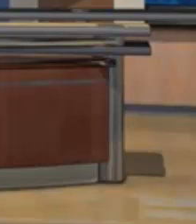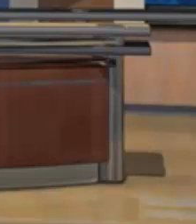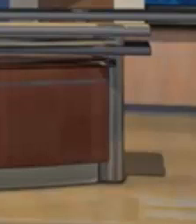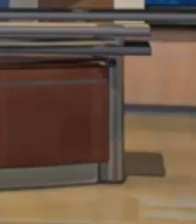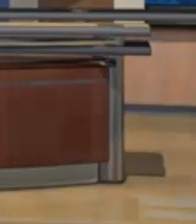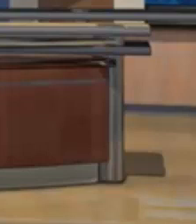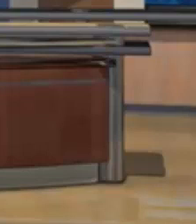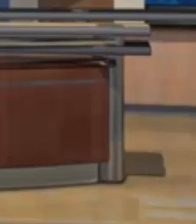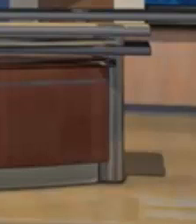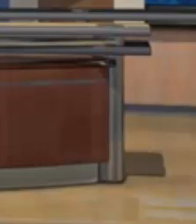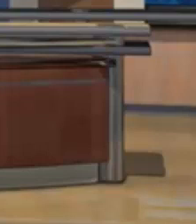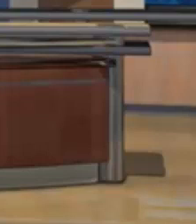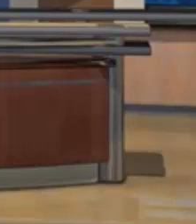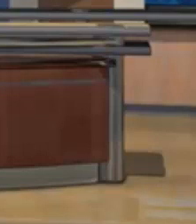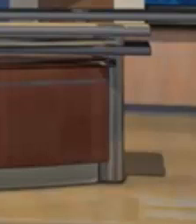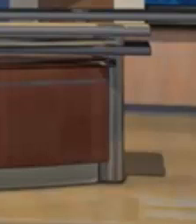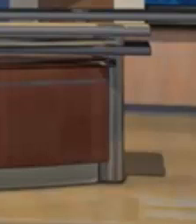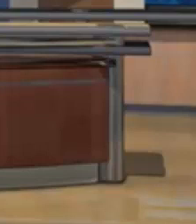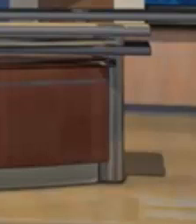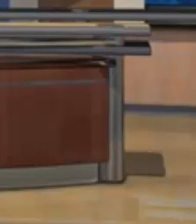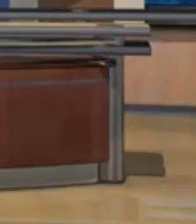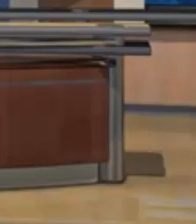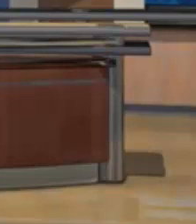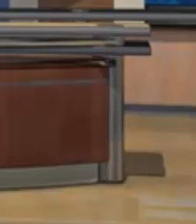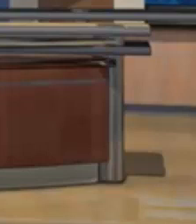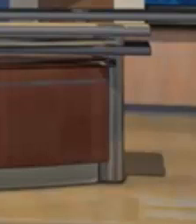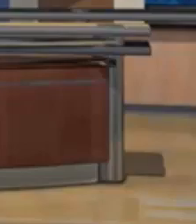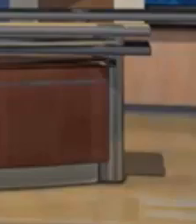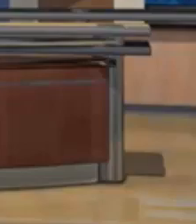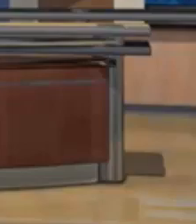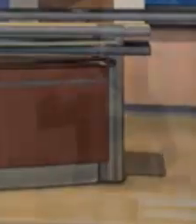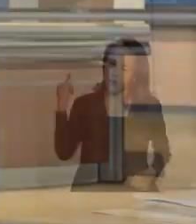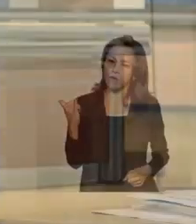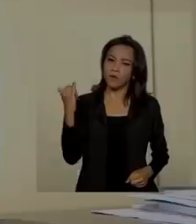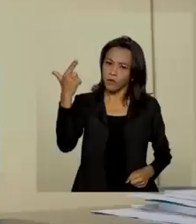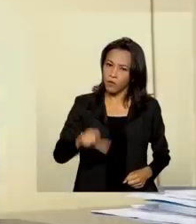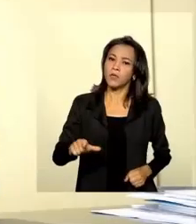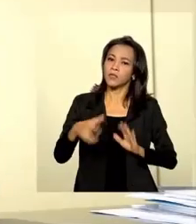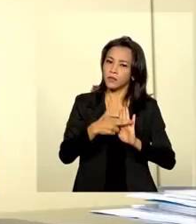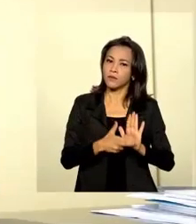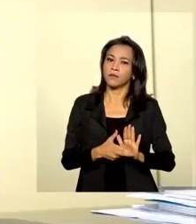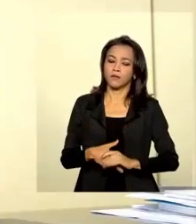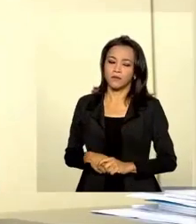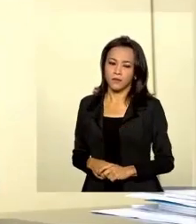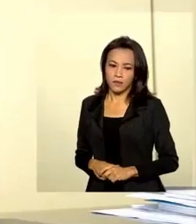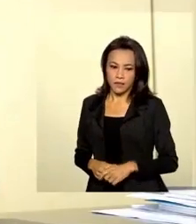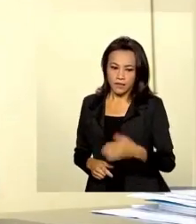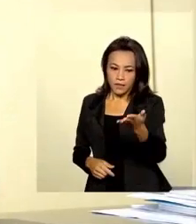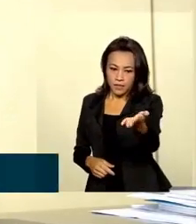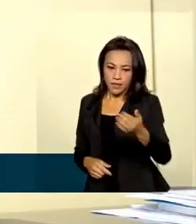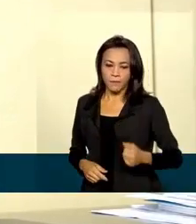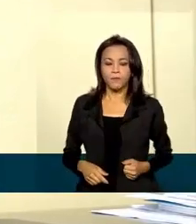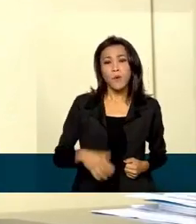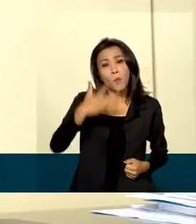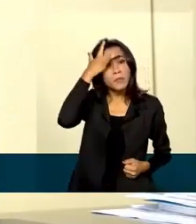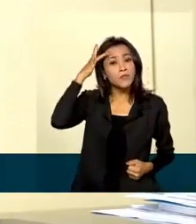33 empresas suspendo a venda ilegal em até 48 Horas da notificação nos cidadão que às